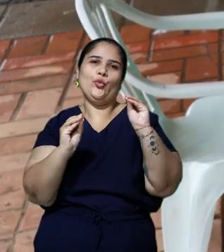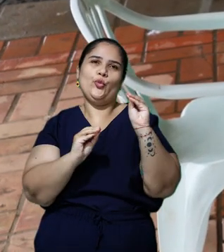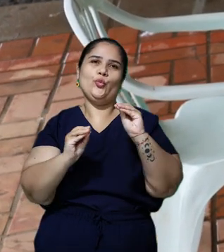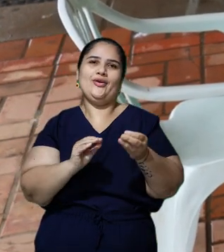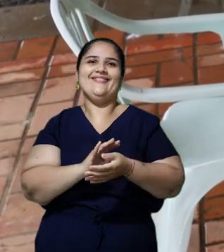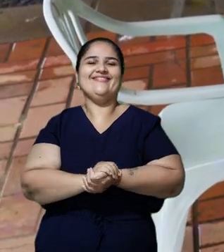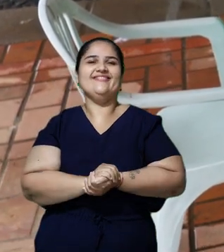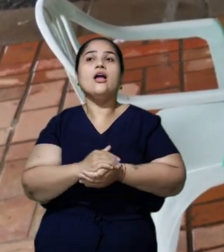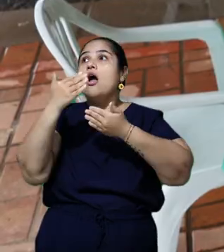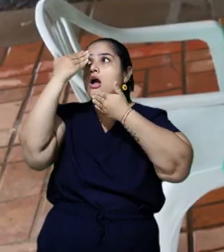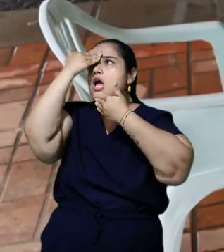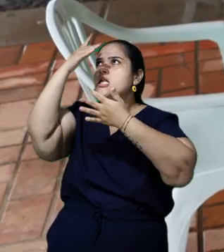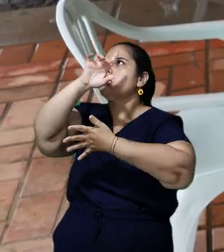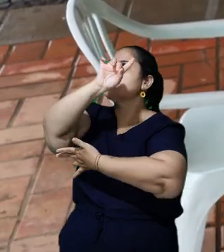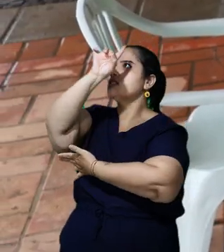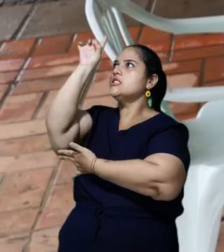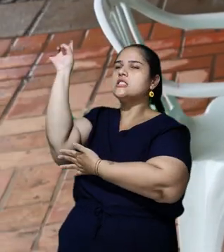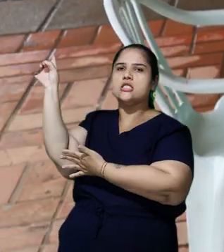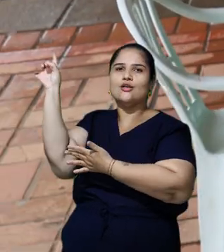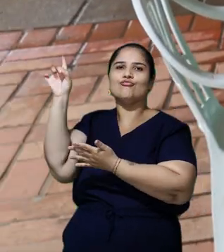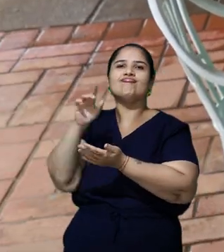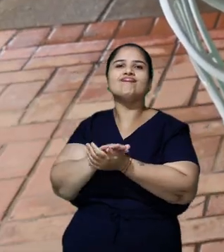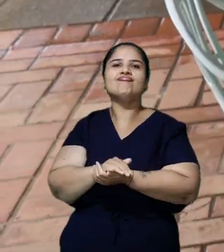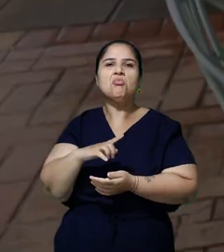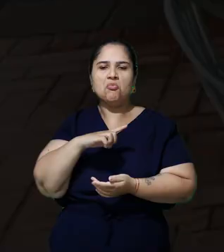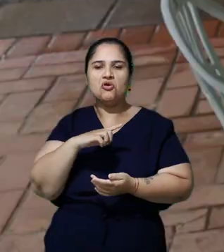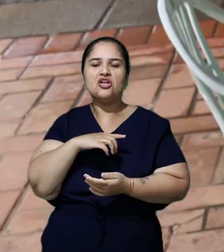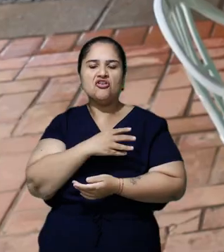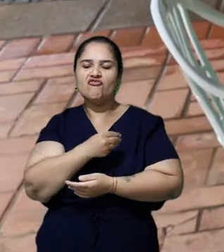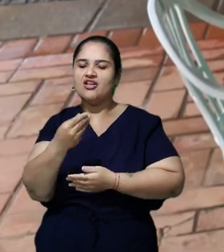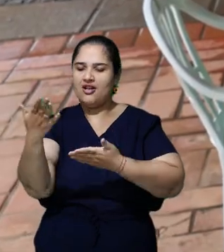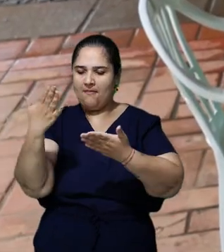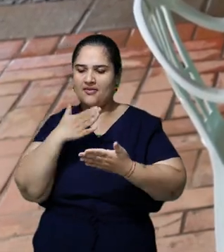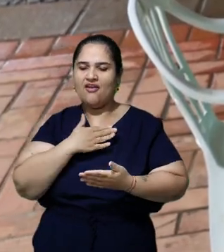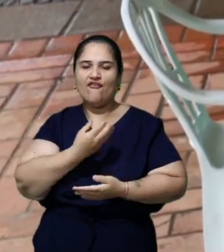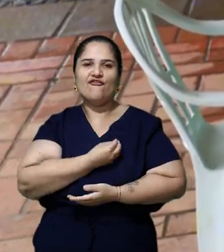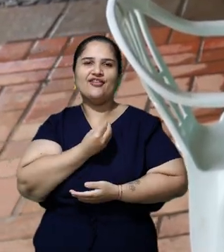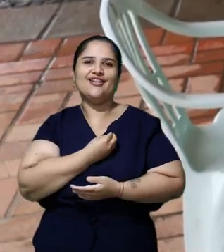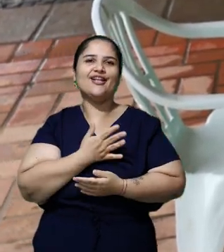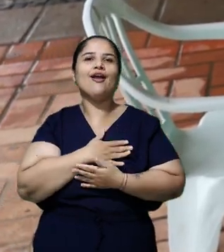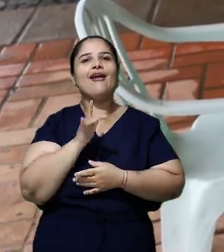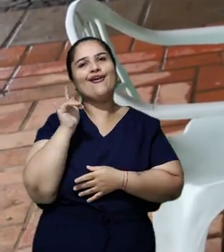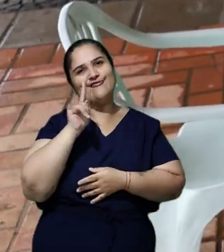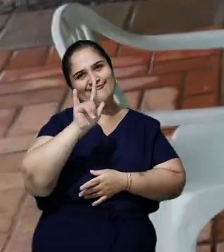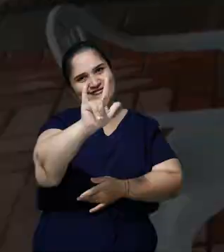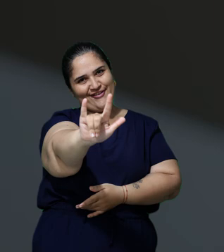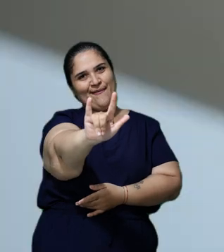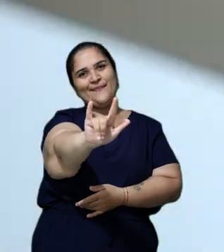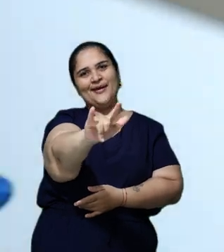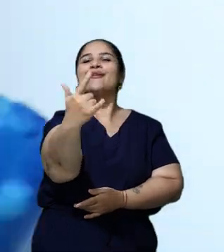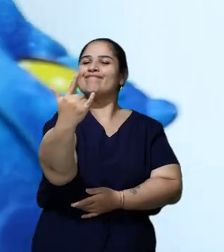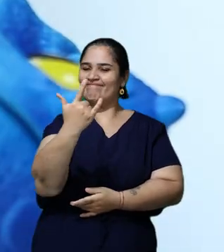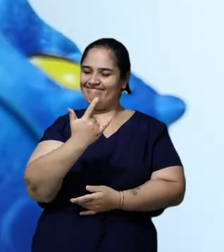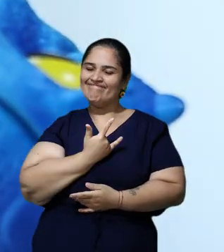Eu tenho que agradecer a Deus por ter vindo na minha vida. Eu também te amo, mãe. Também te amo.